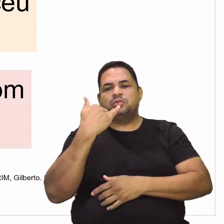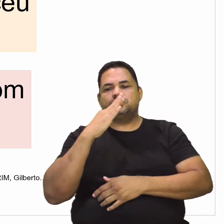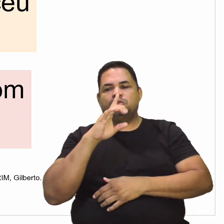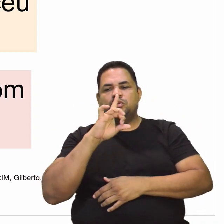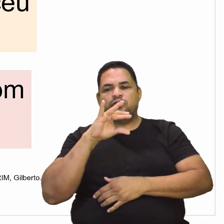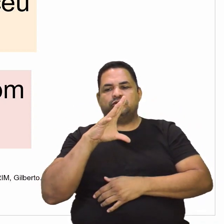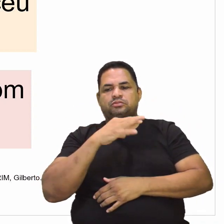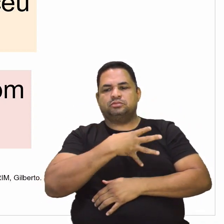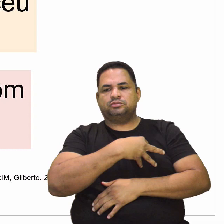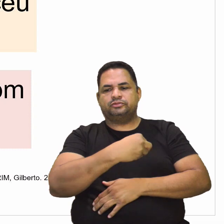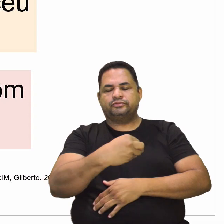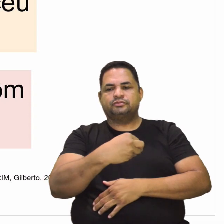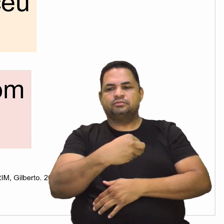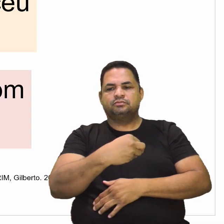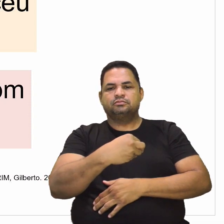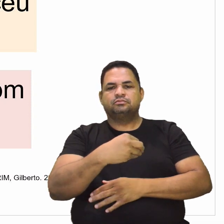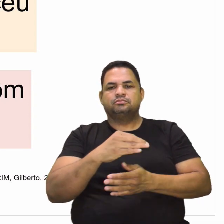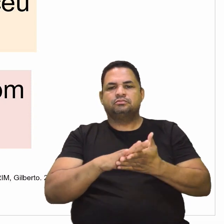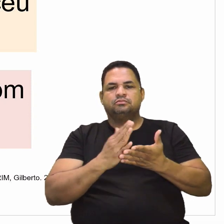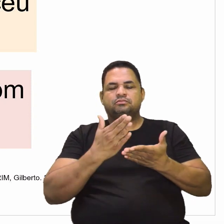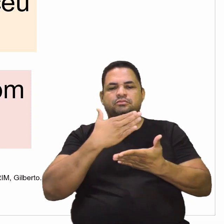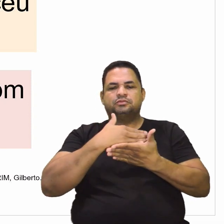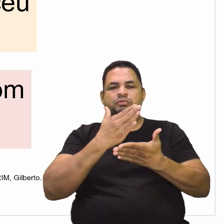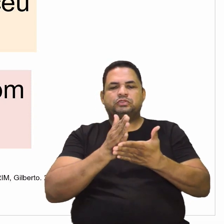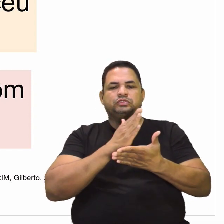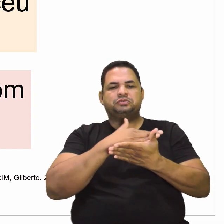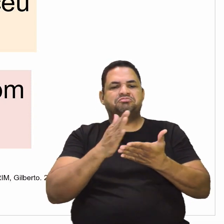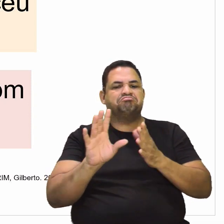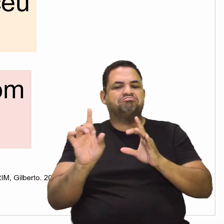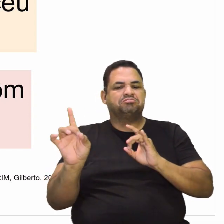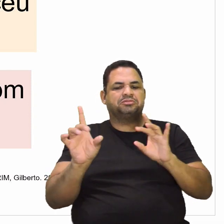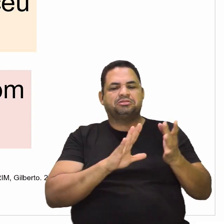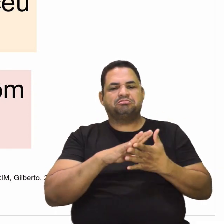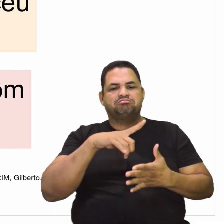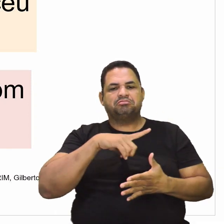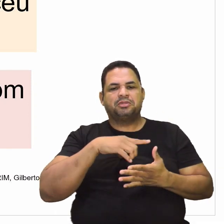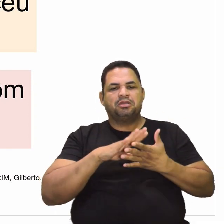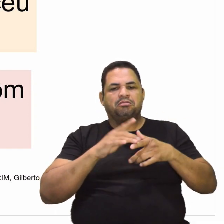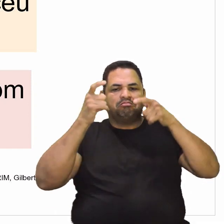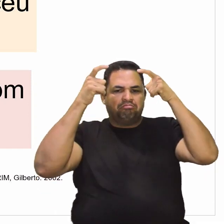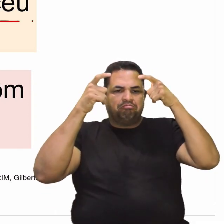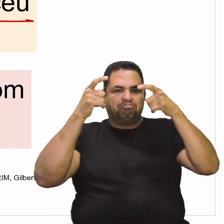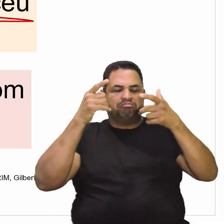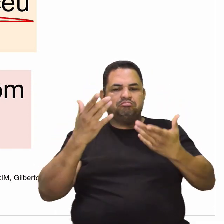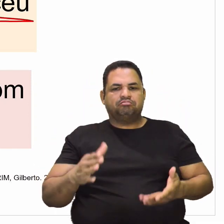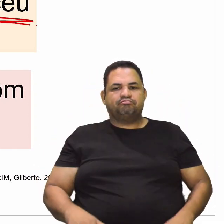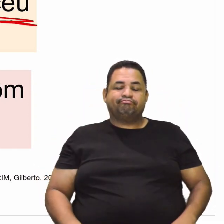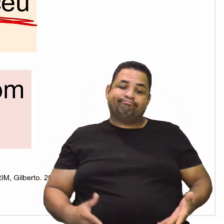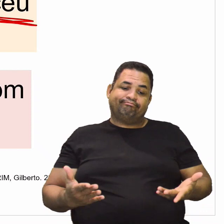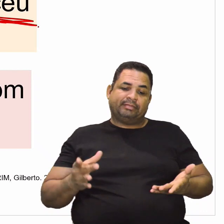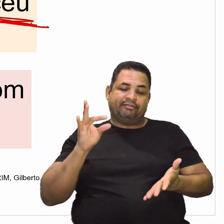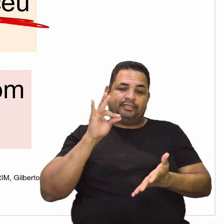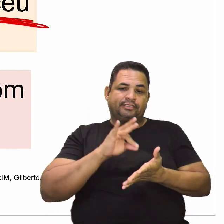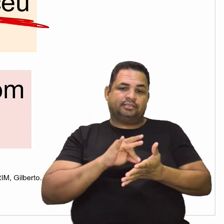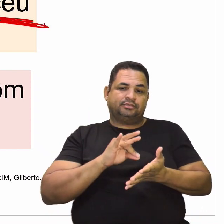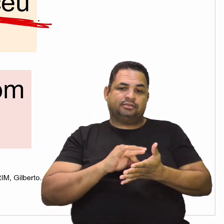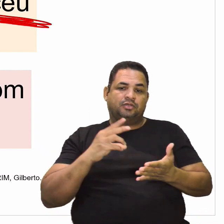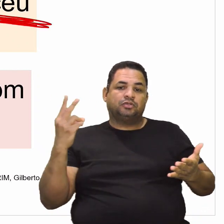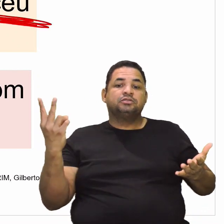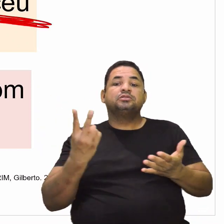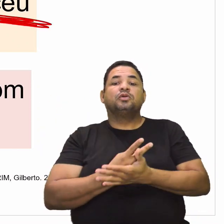os filhos irão repartir entre si os reinos. Isso, claro, vai o